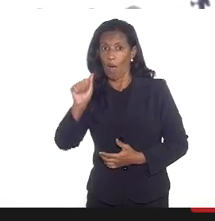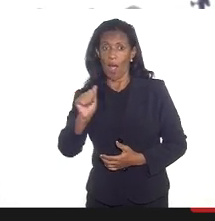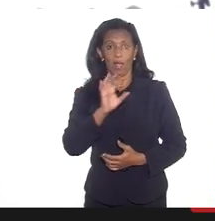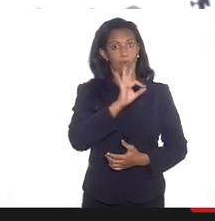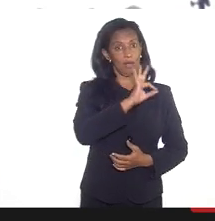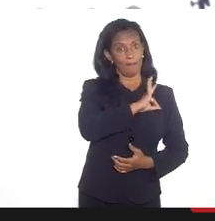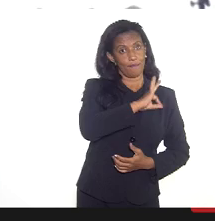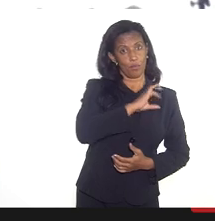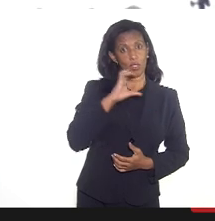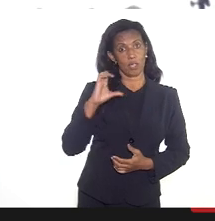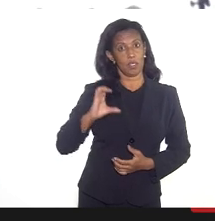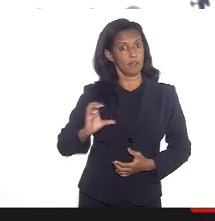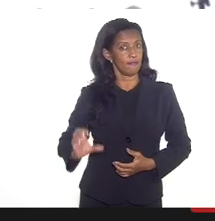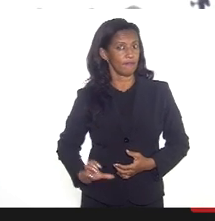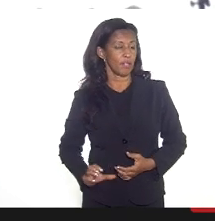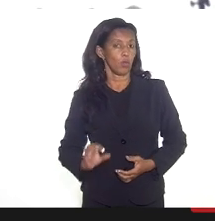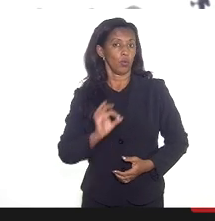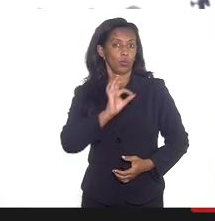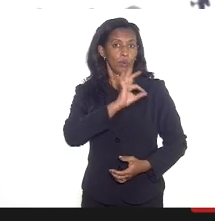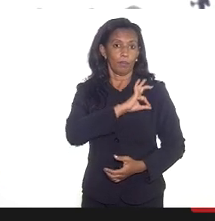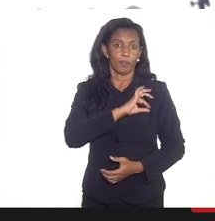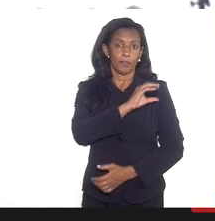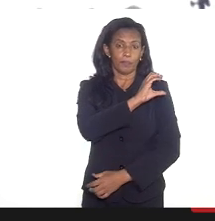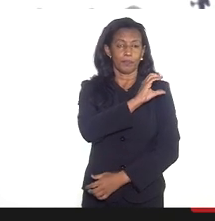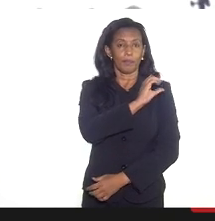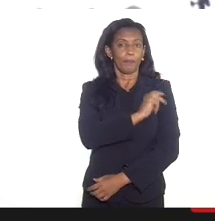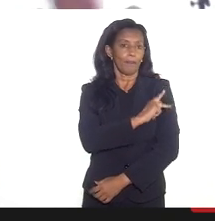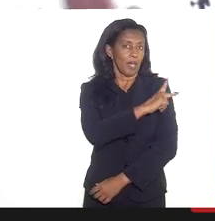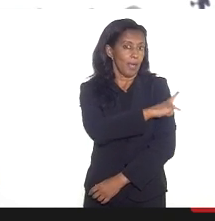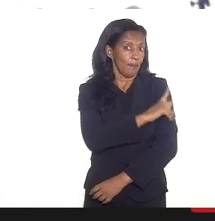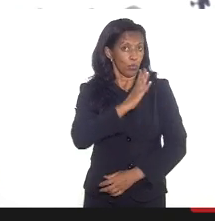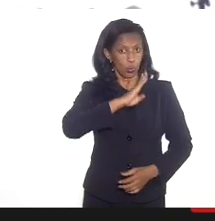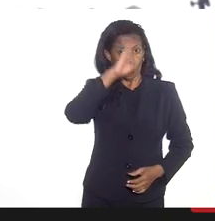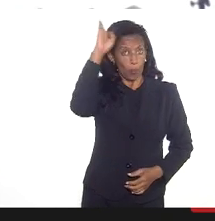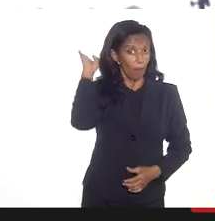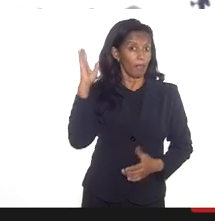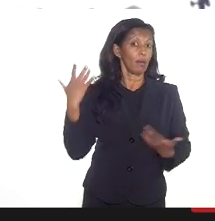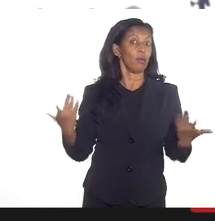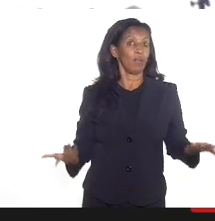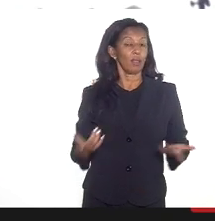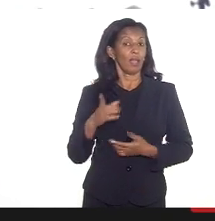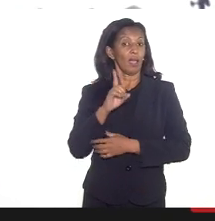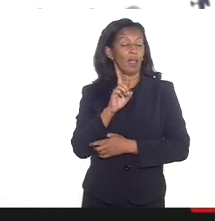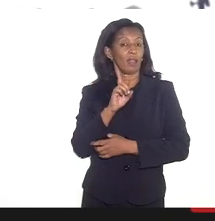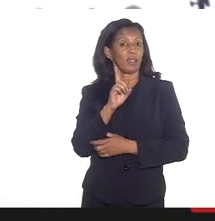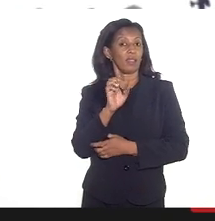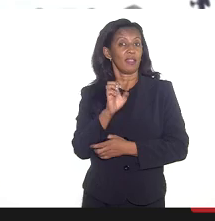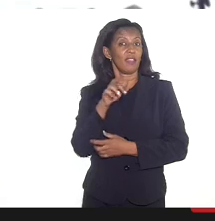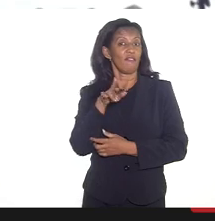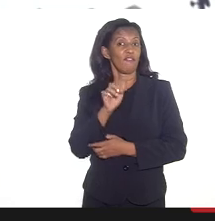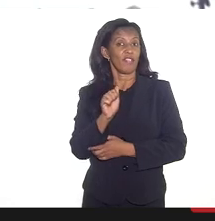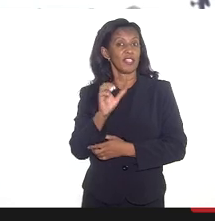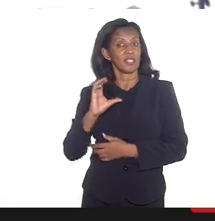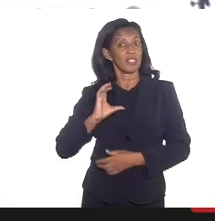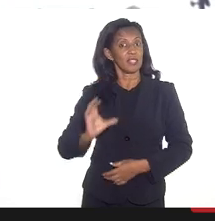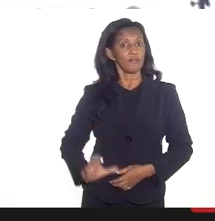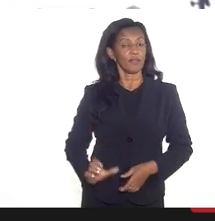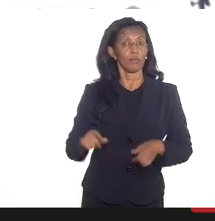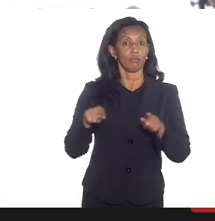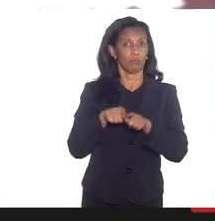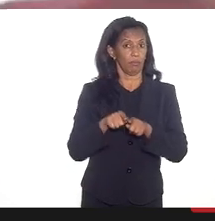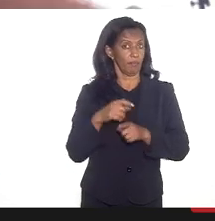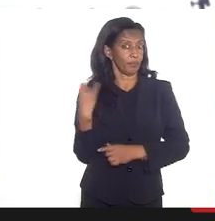polícia civil, da polícia militar, do corpo de bombeiros e até da defesa civil. O importante é deixarmos claro